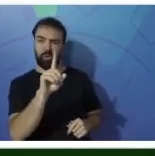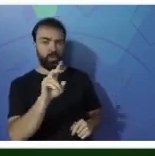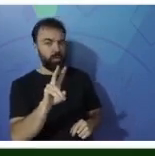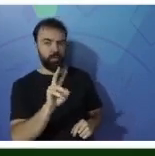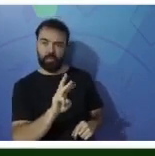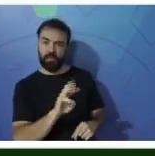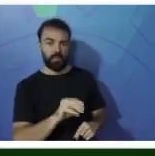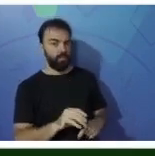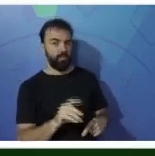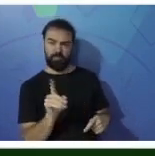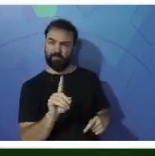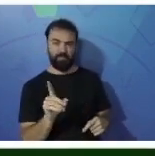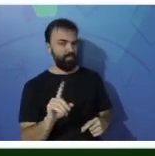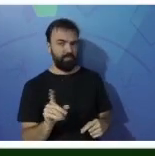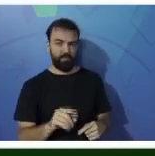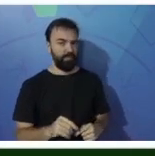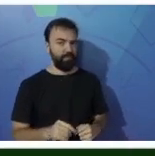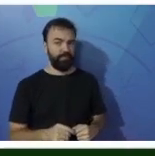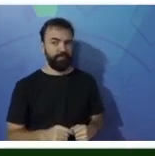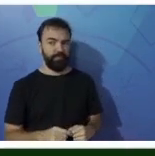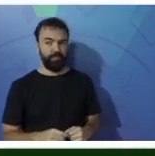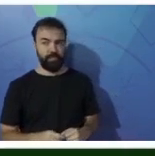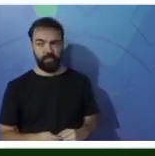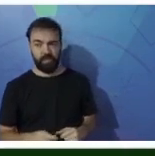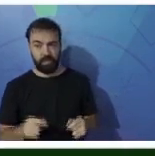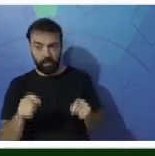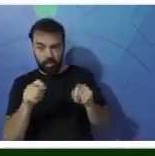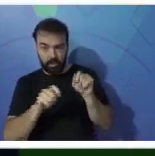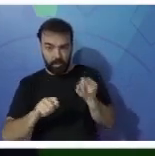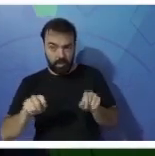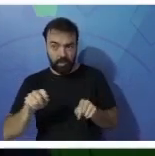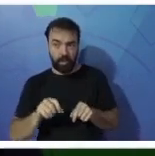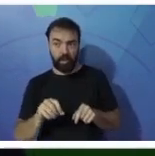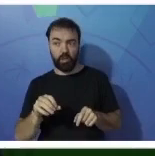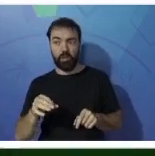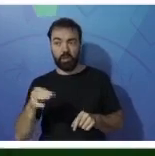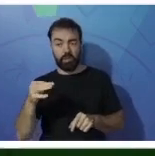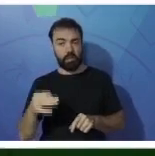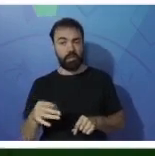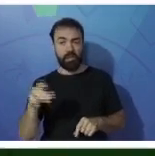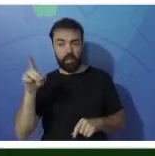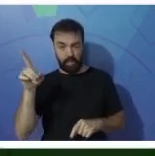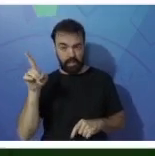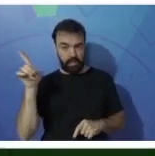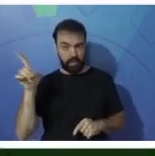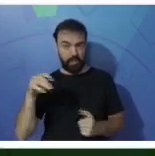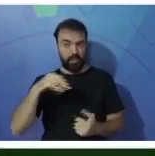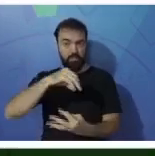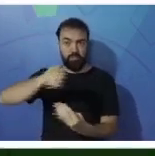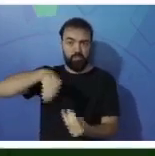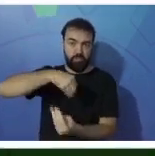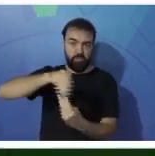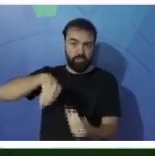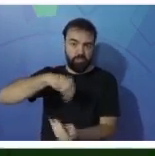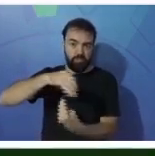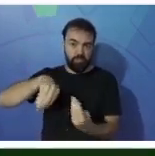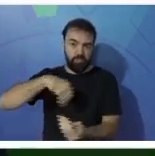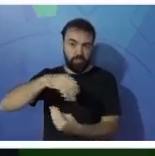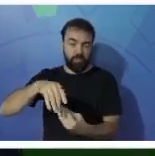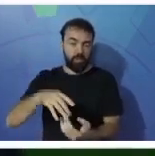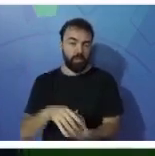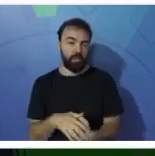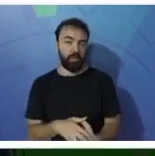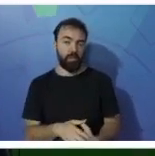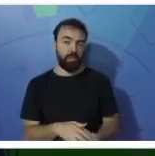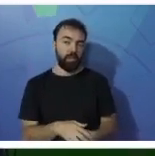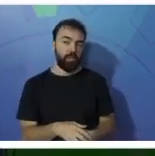1, 2, 3, 4, 5, 6, 7, 8. Porque aqui não está na sequência. Está na ordem do